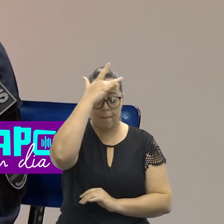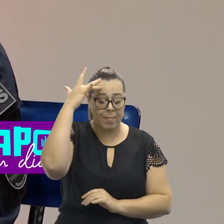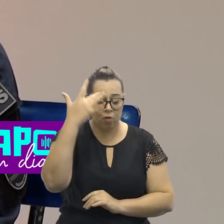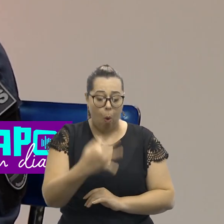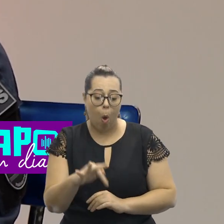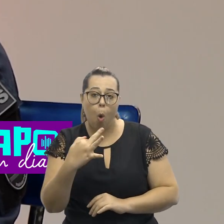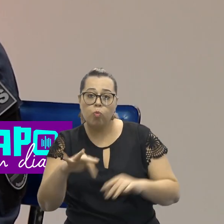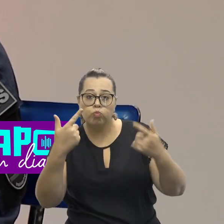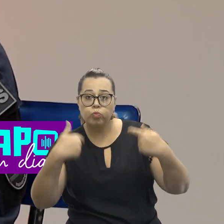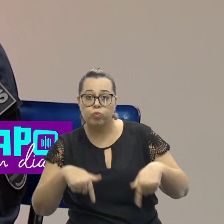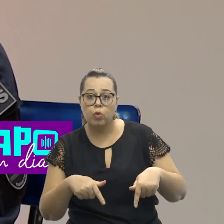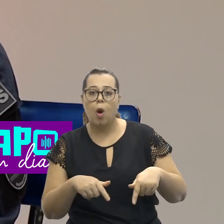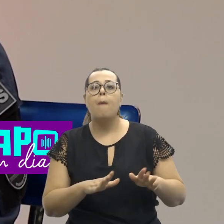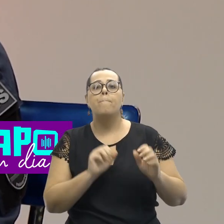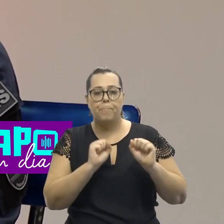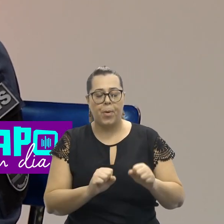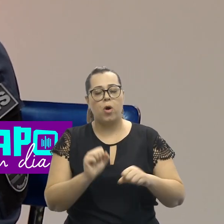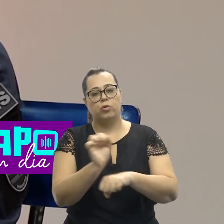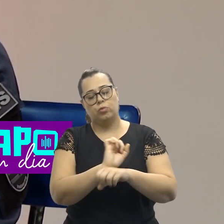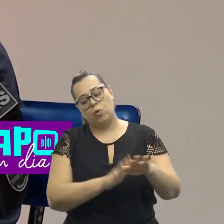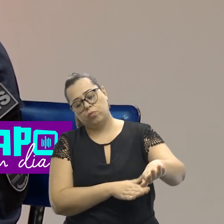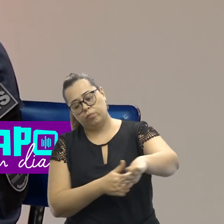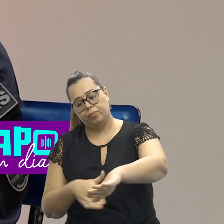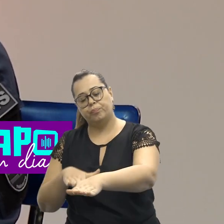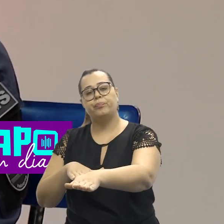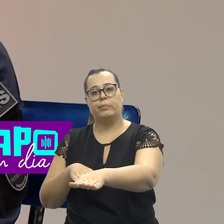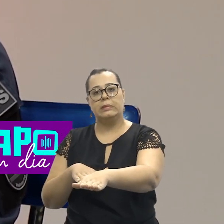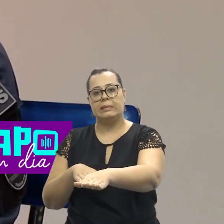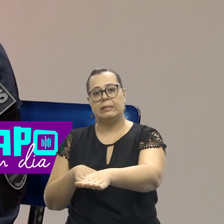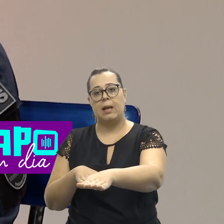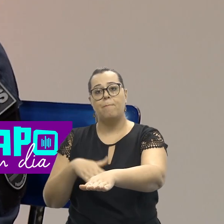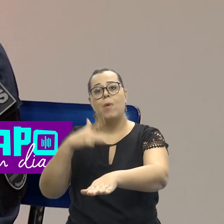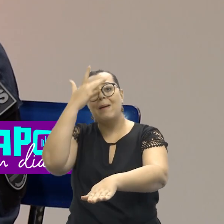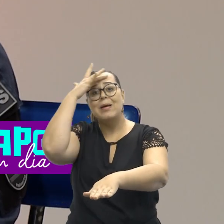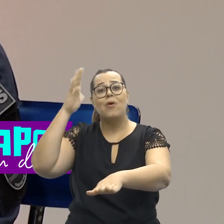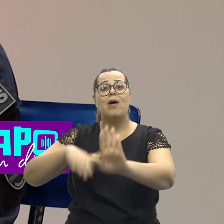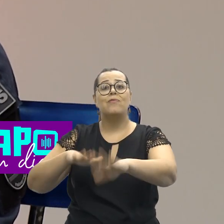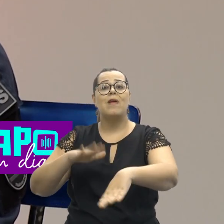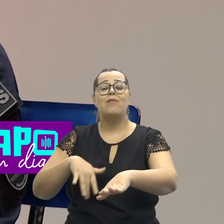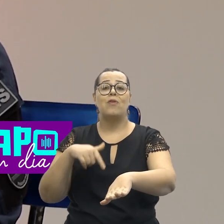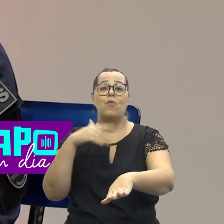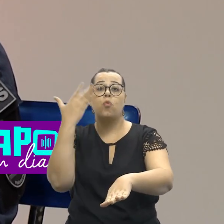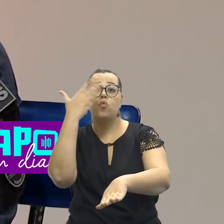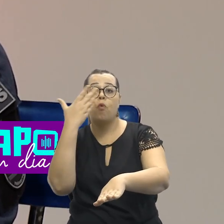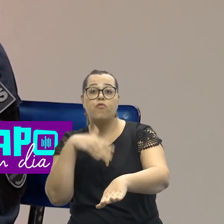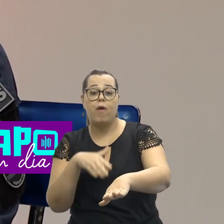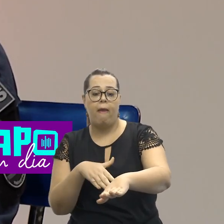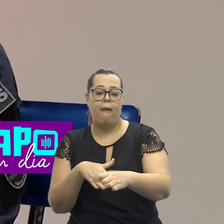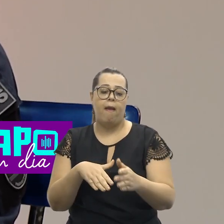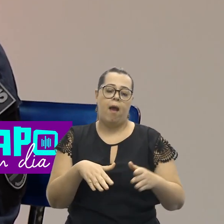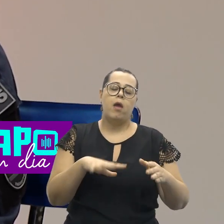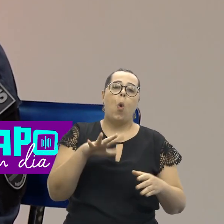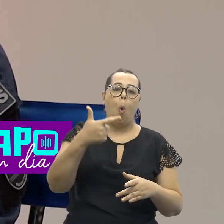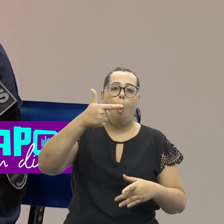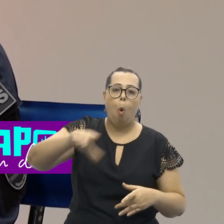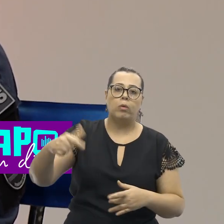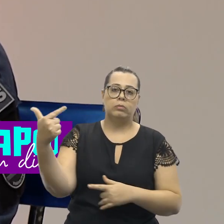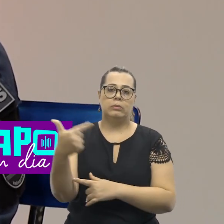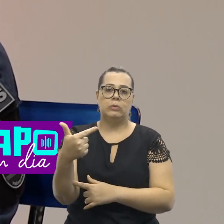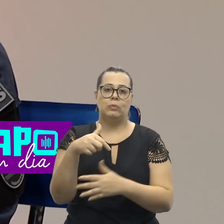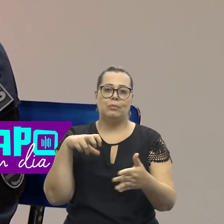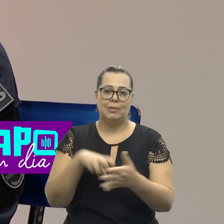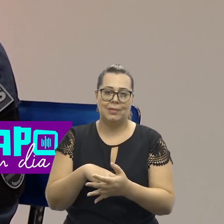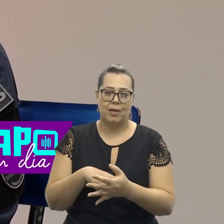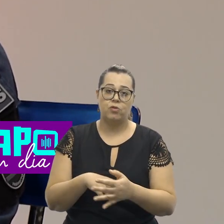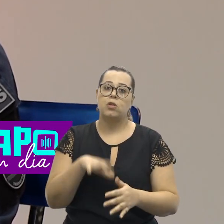gerar um novo acidente, inclusive para o veículo que está ali no acidente. A pessoa não vai ver o veículo parado, vai transitar, enfim,